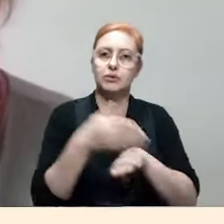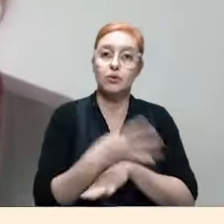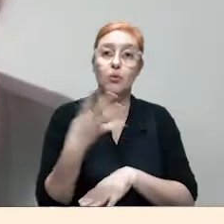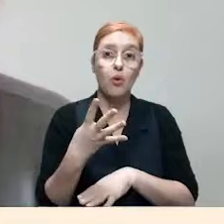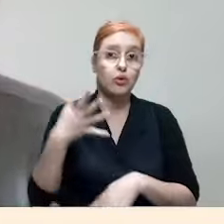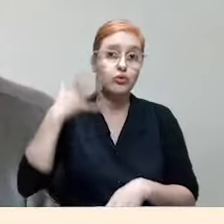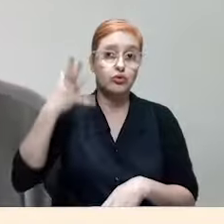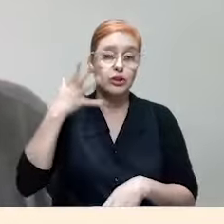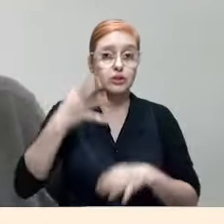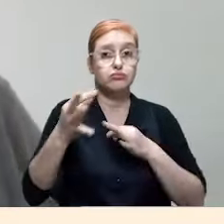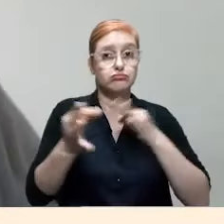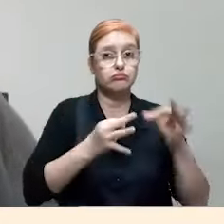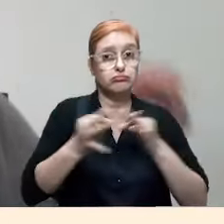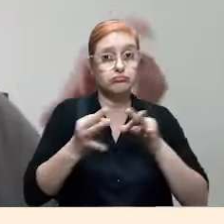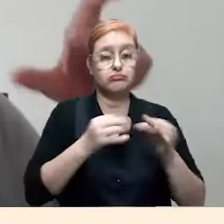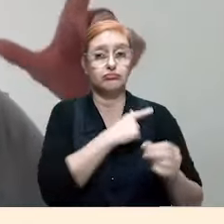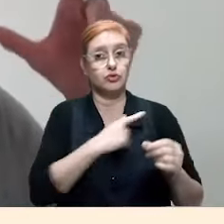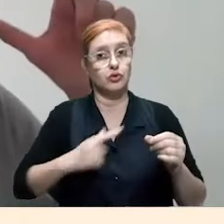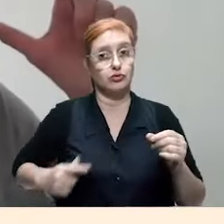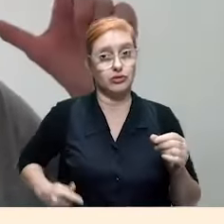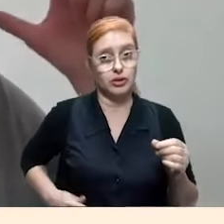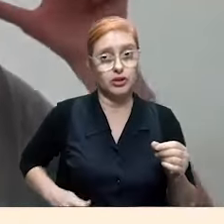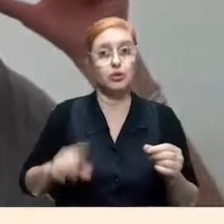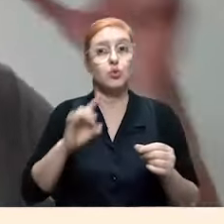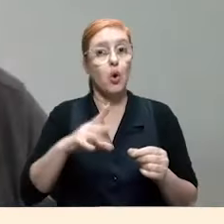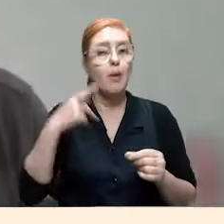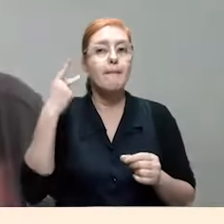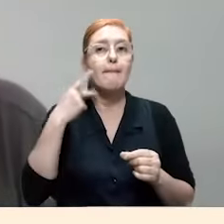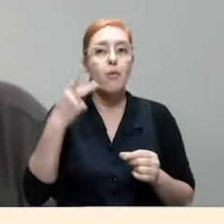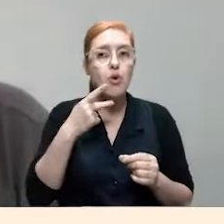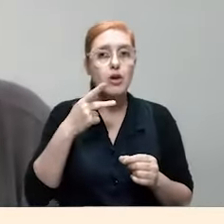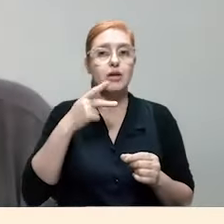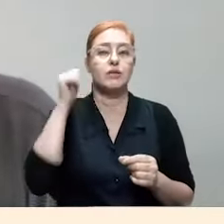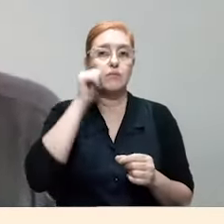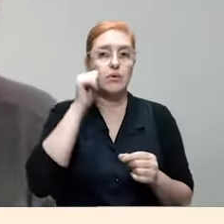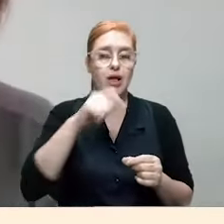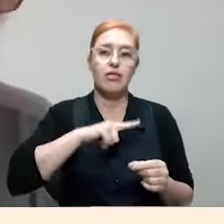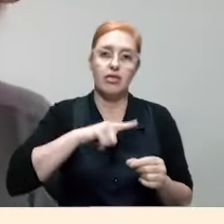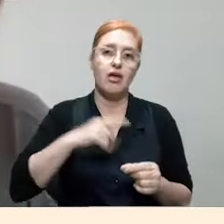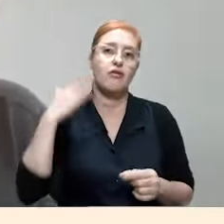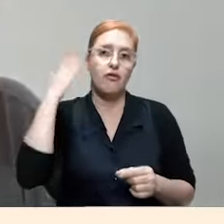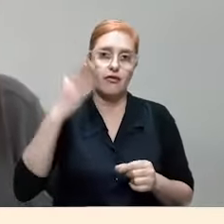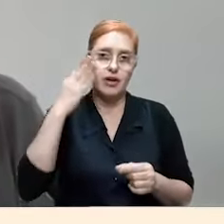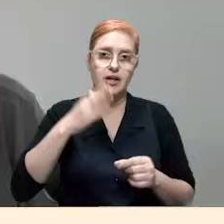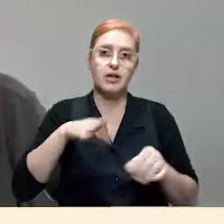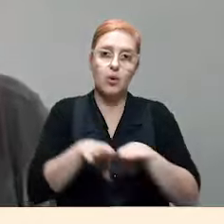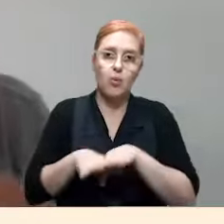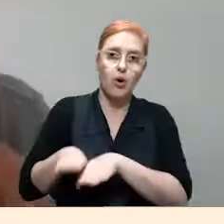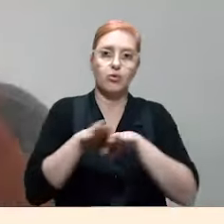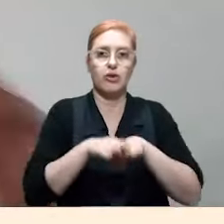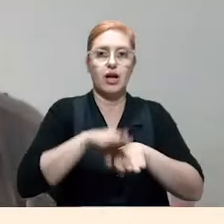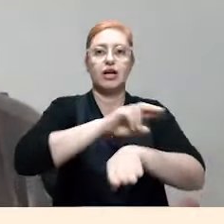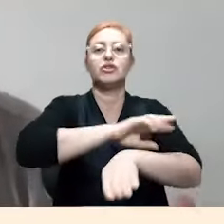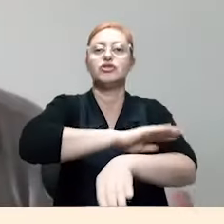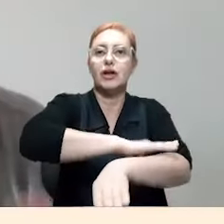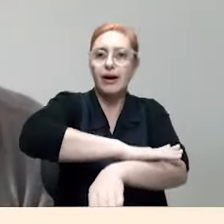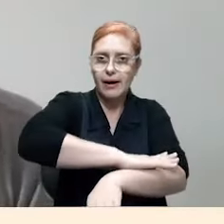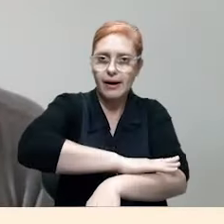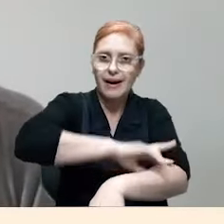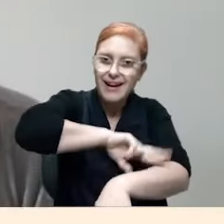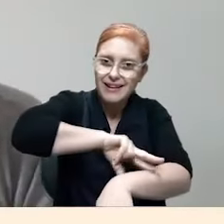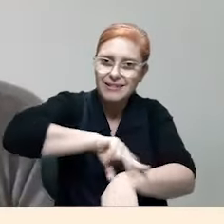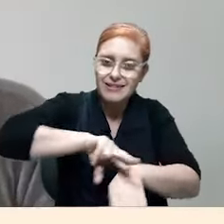da igualdade racial, tivemos as conferências dos direitos LGBTI, tivemos várias